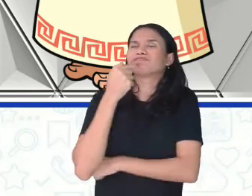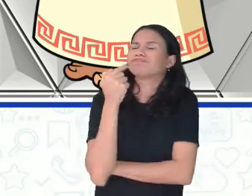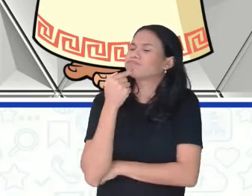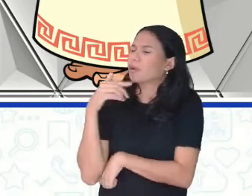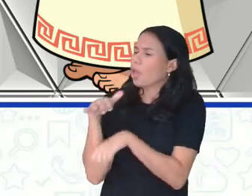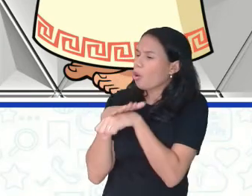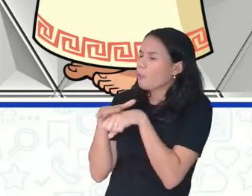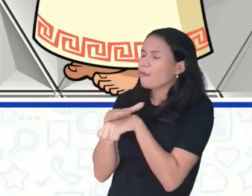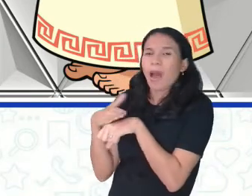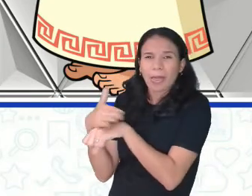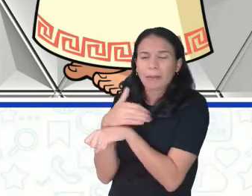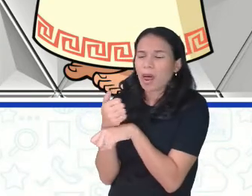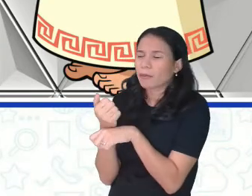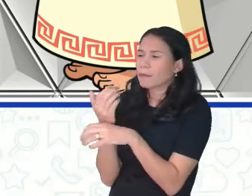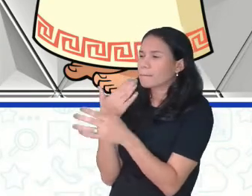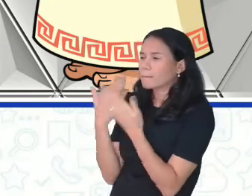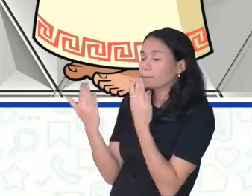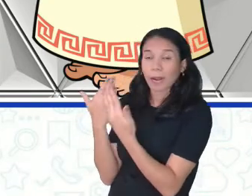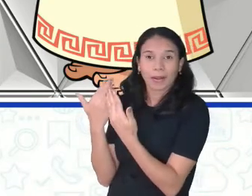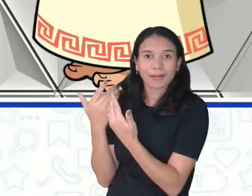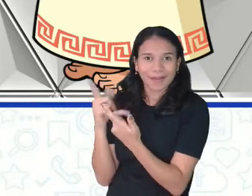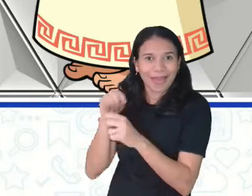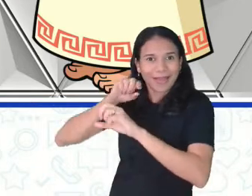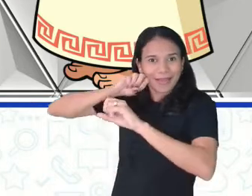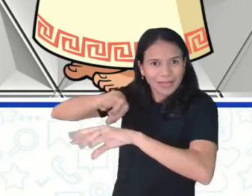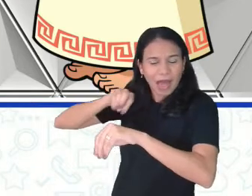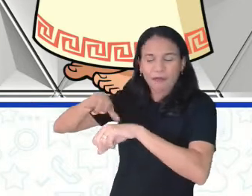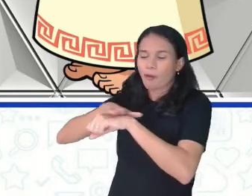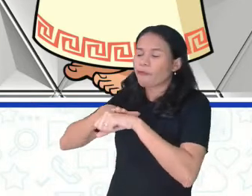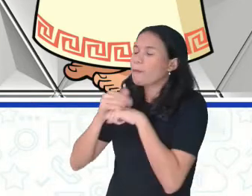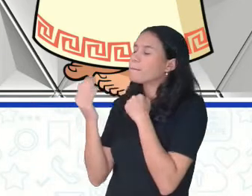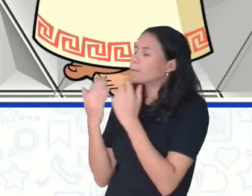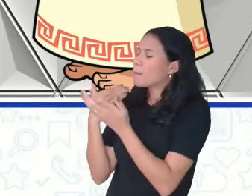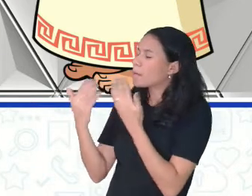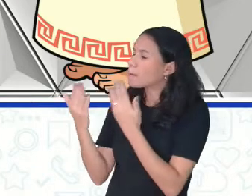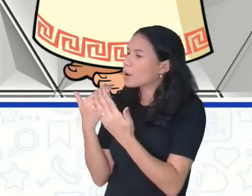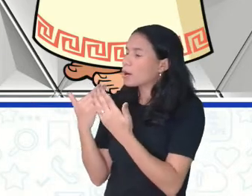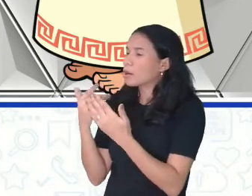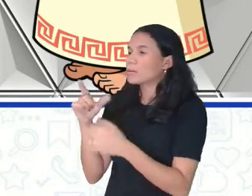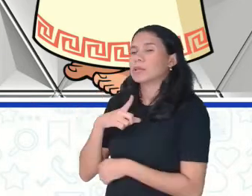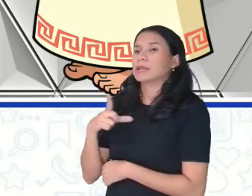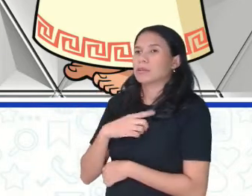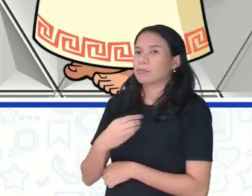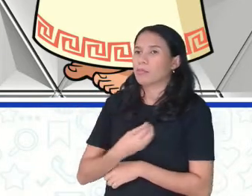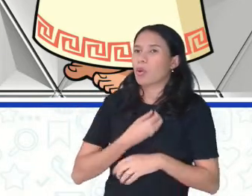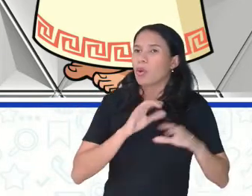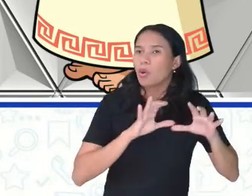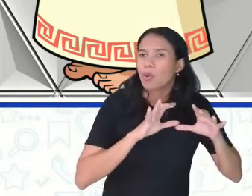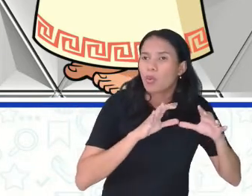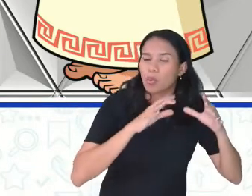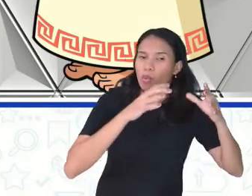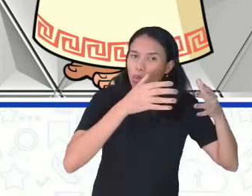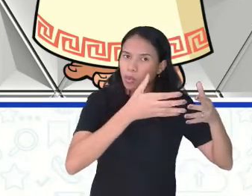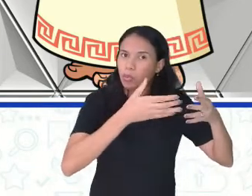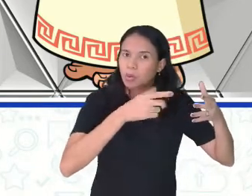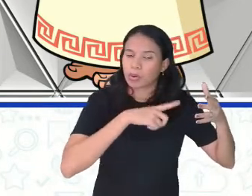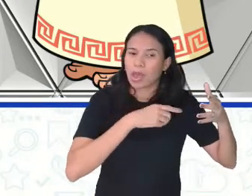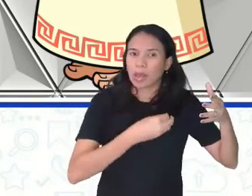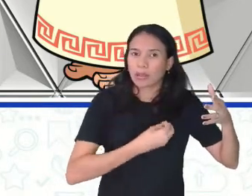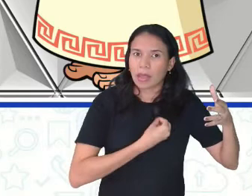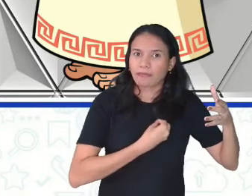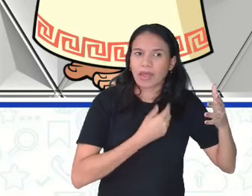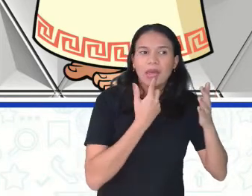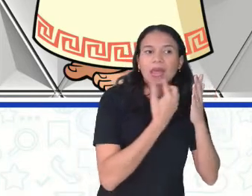conversando nas praças públicas, que era assim que ele falava, ele disse que existiam grupos de seres que possuíam